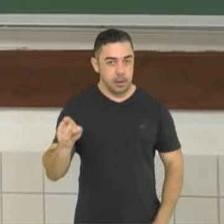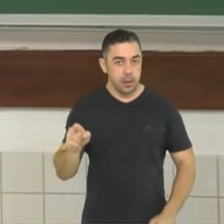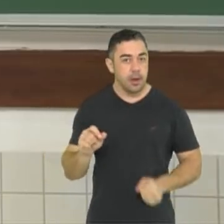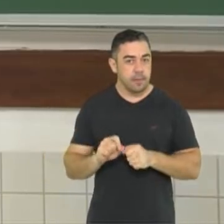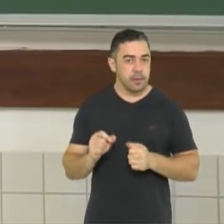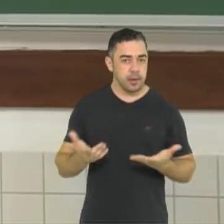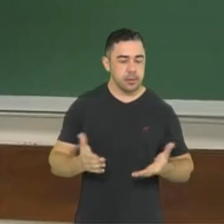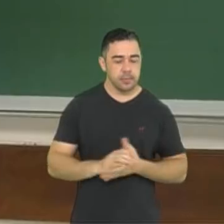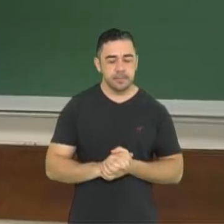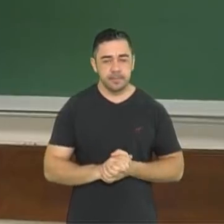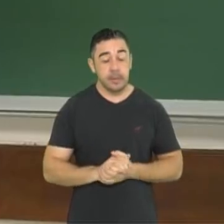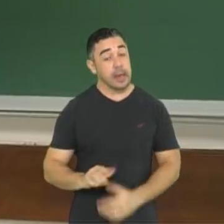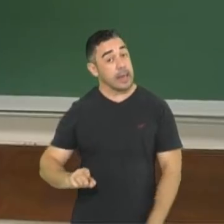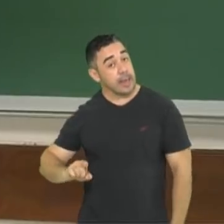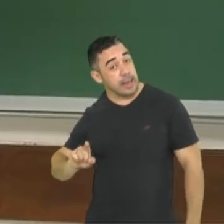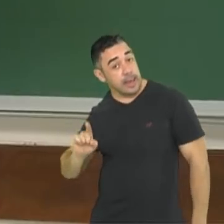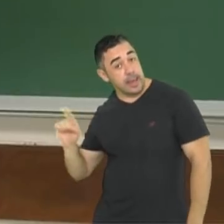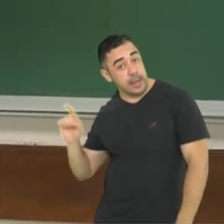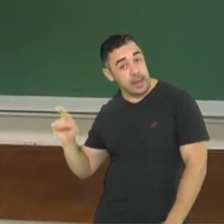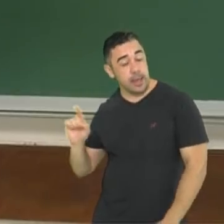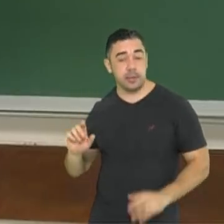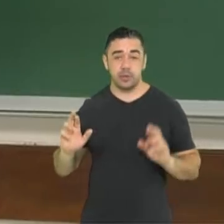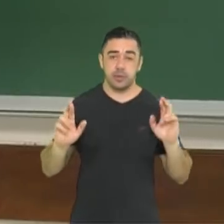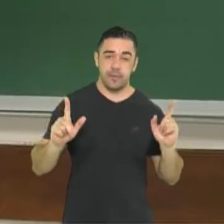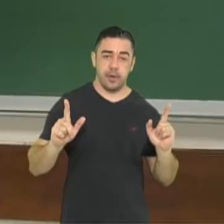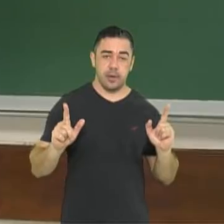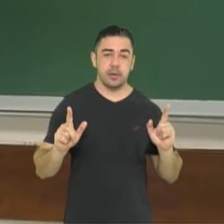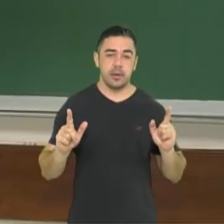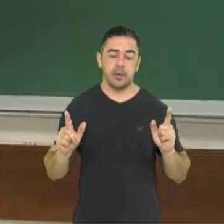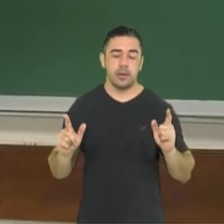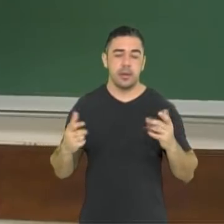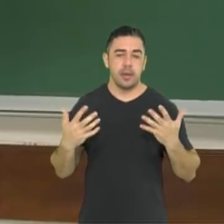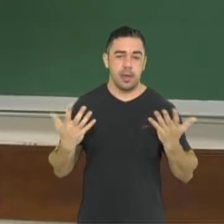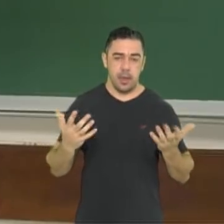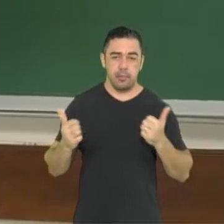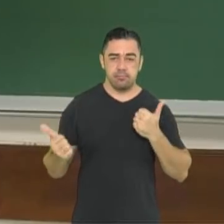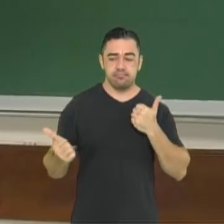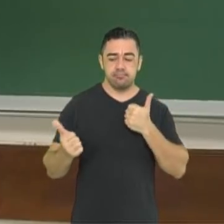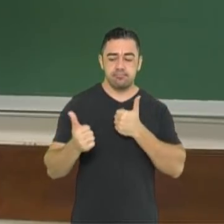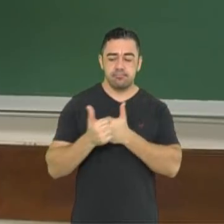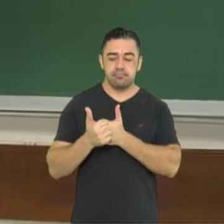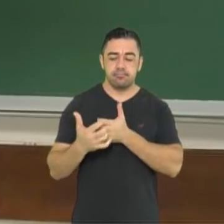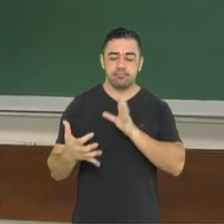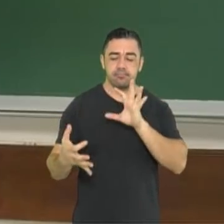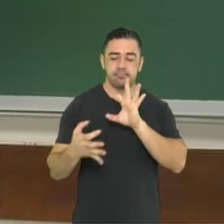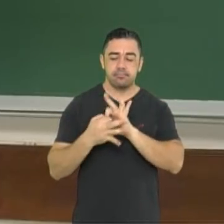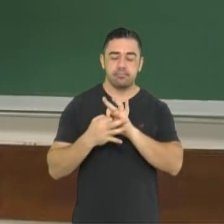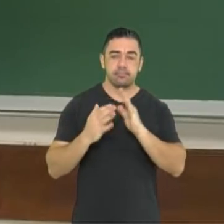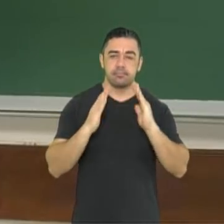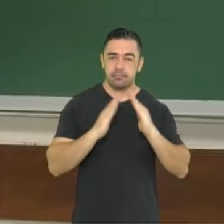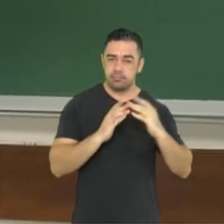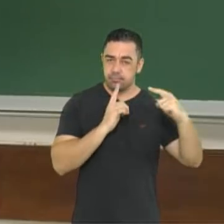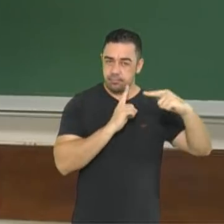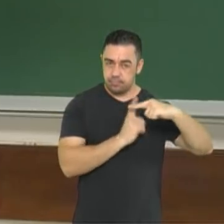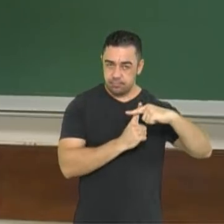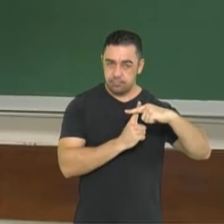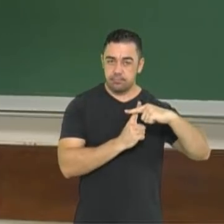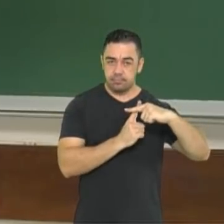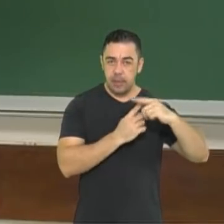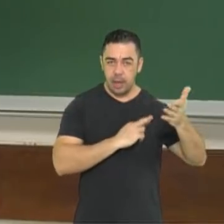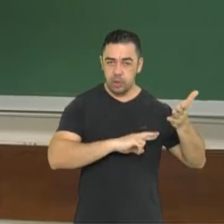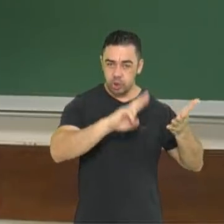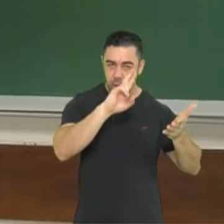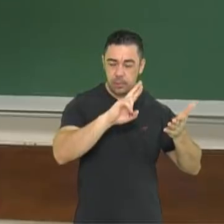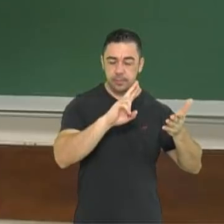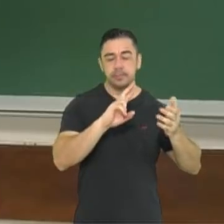fazer. Nesse caso, Carlos Magno quer fazer essa aproximação entre igreja e poder político, dizendo que ele